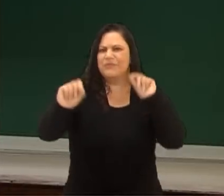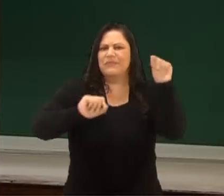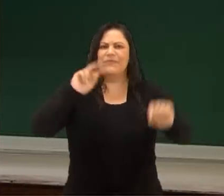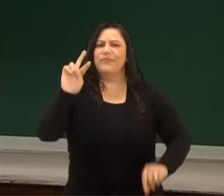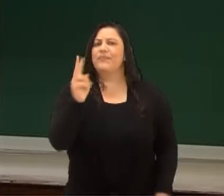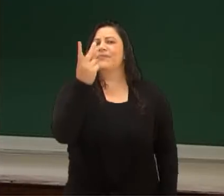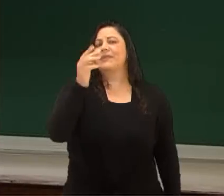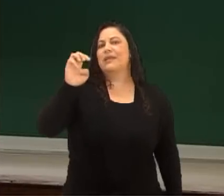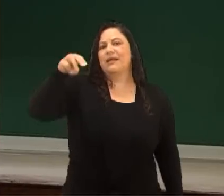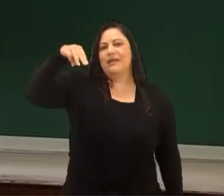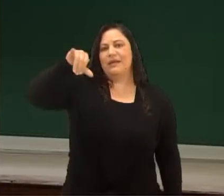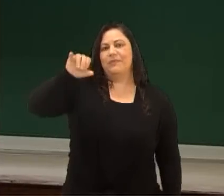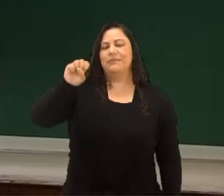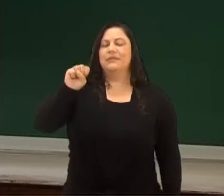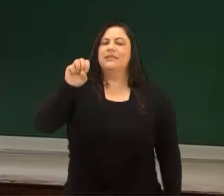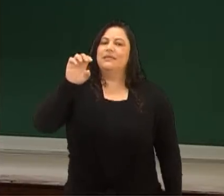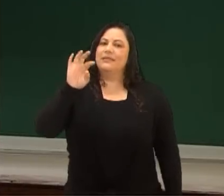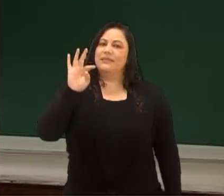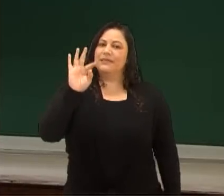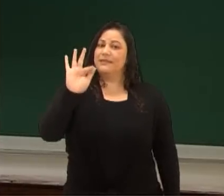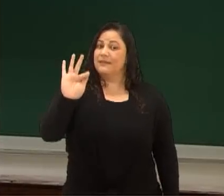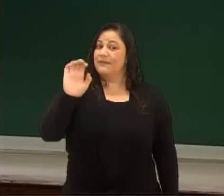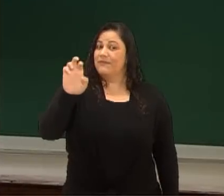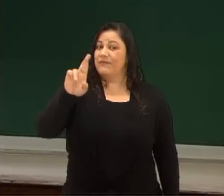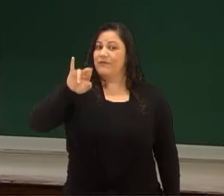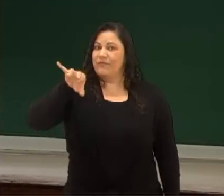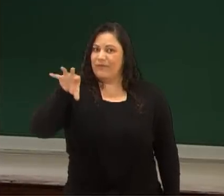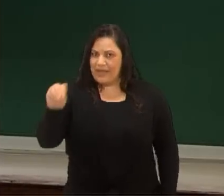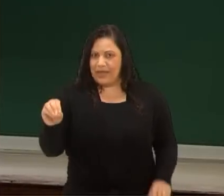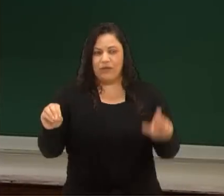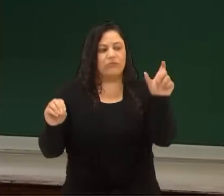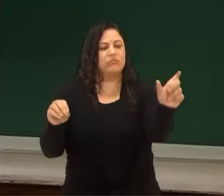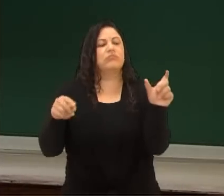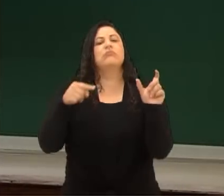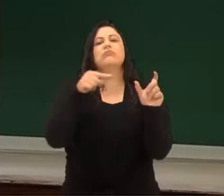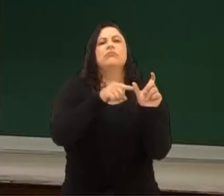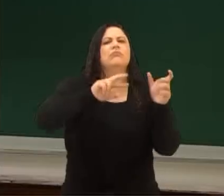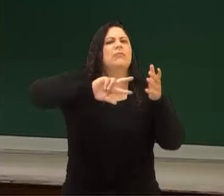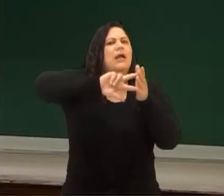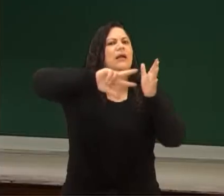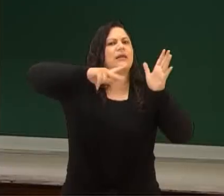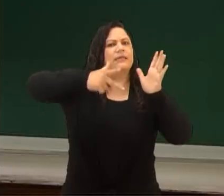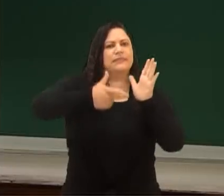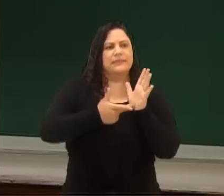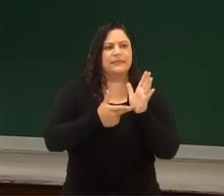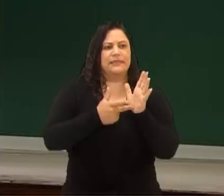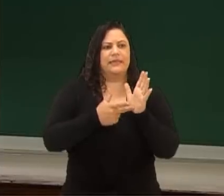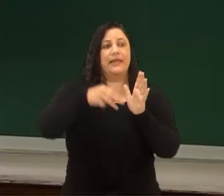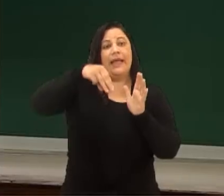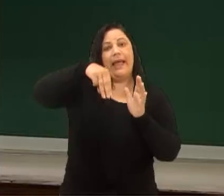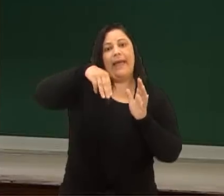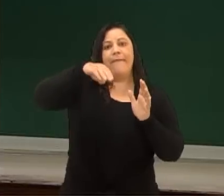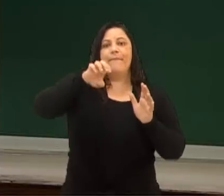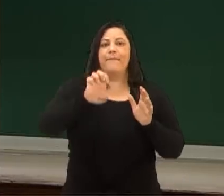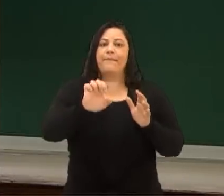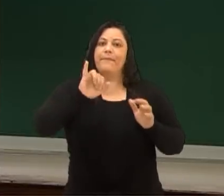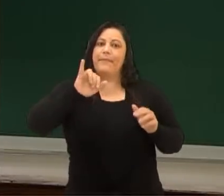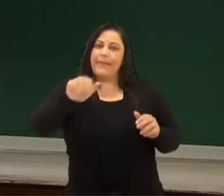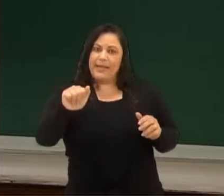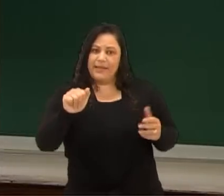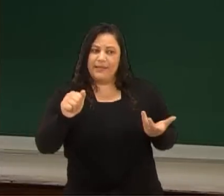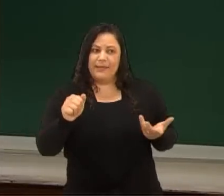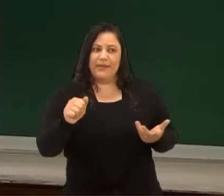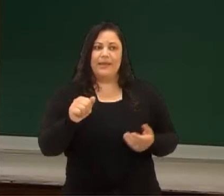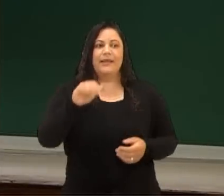termo hemisfério? Hemisfério, a palavra hemisfério, significa meia esfera. Então, a linha do